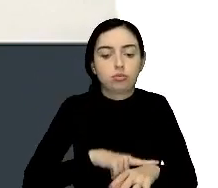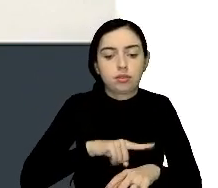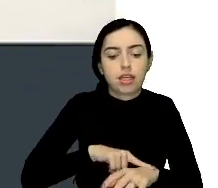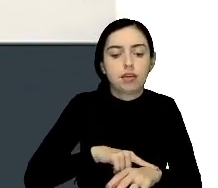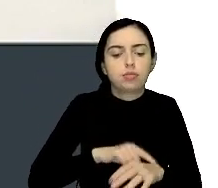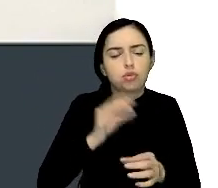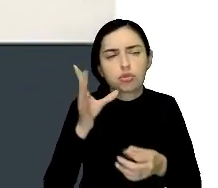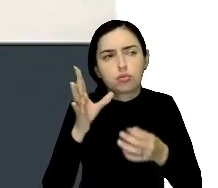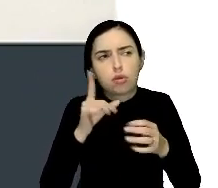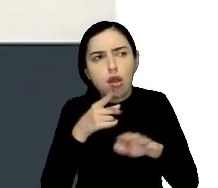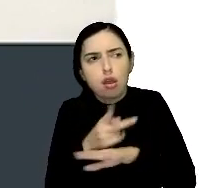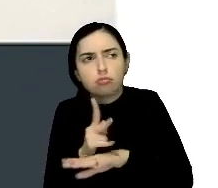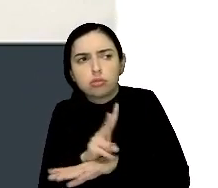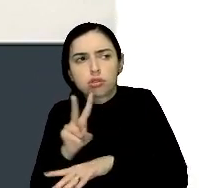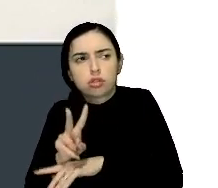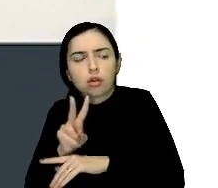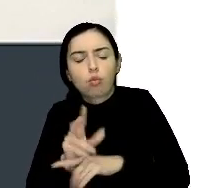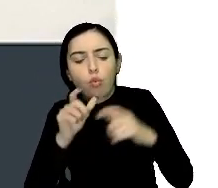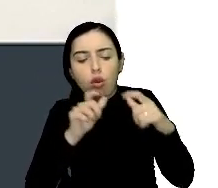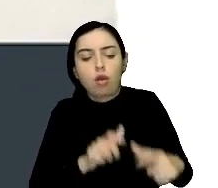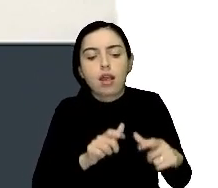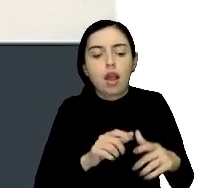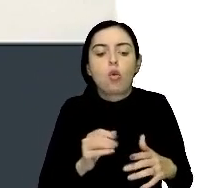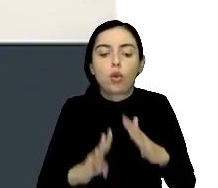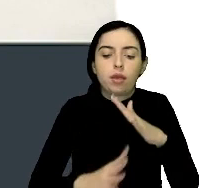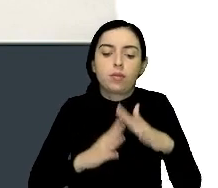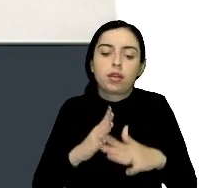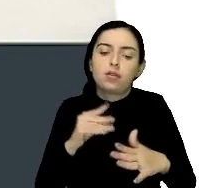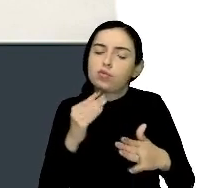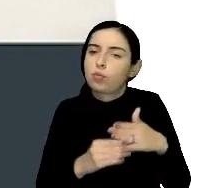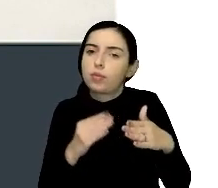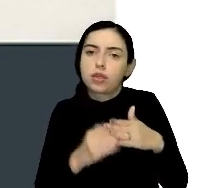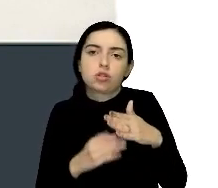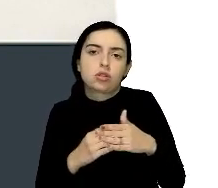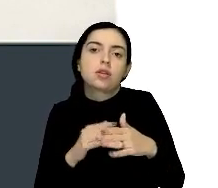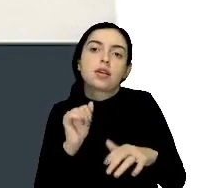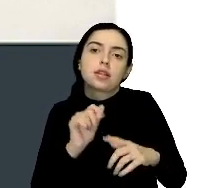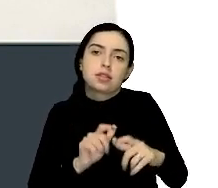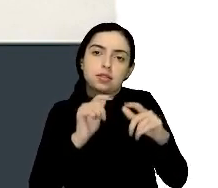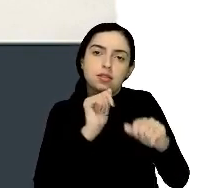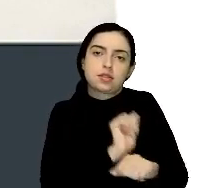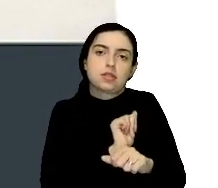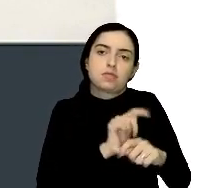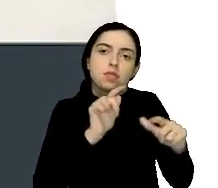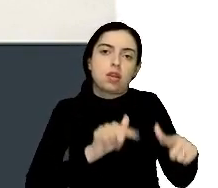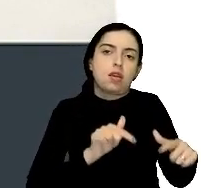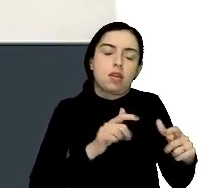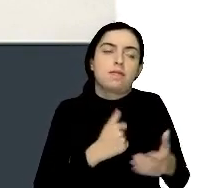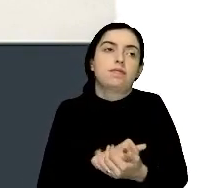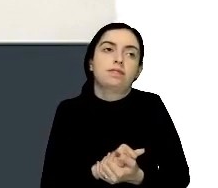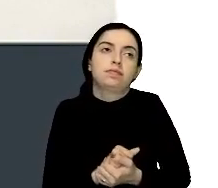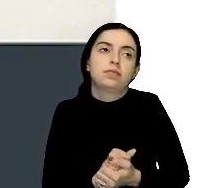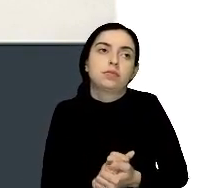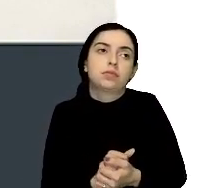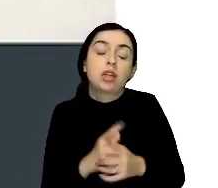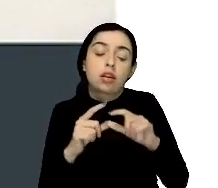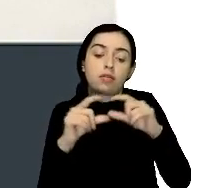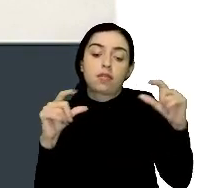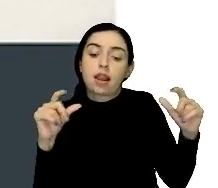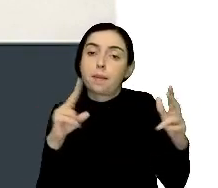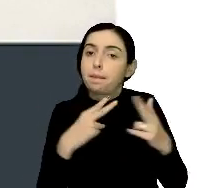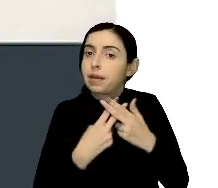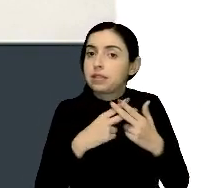observadas e o local em que o imigrante impedido ou clandestino permanecerá. Então você fica nessa sala aqui, não é prisão, mas fica